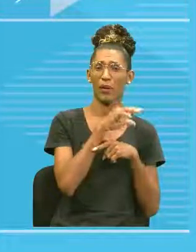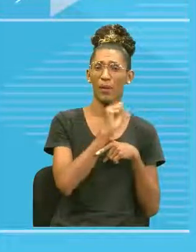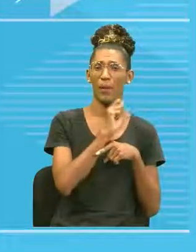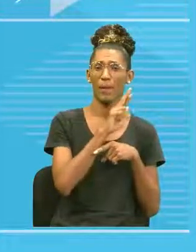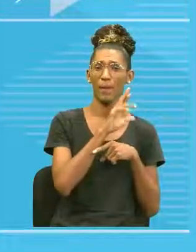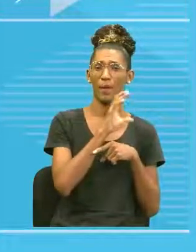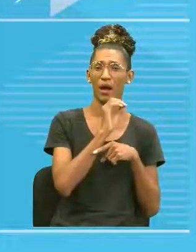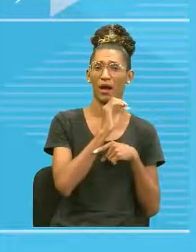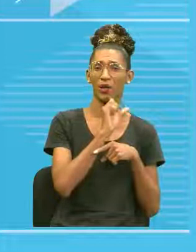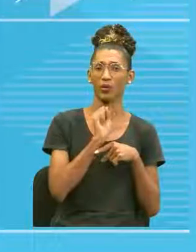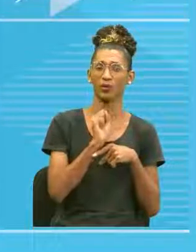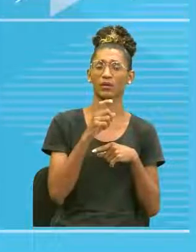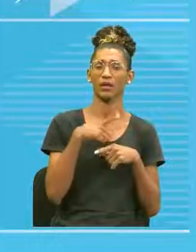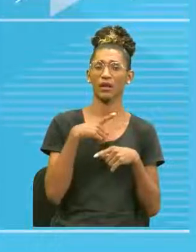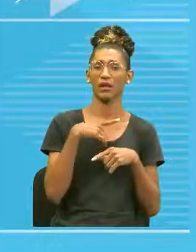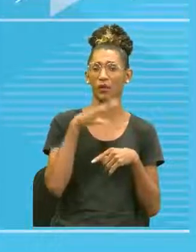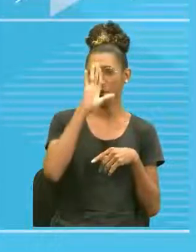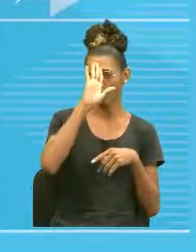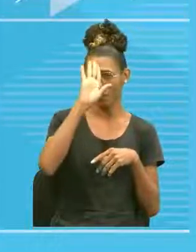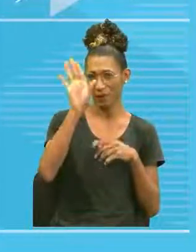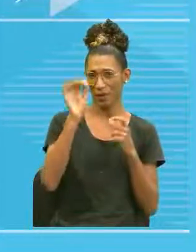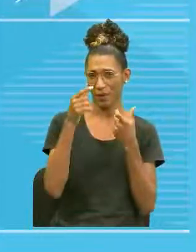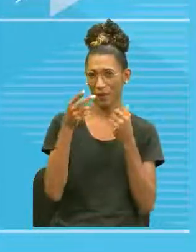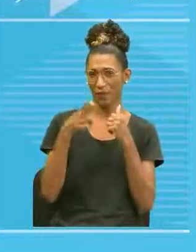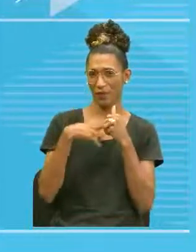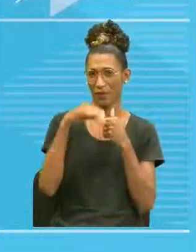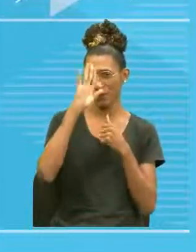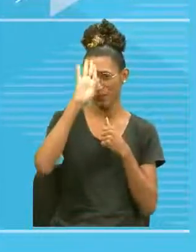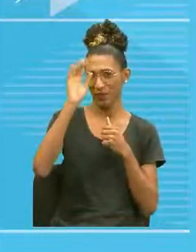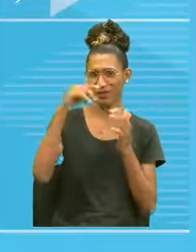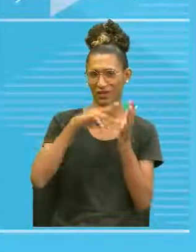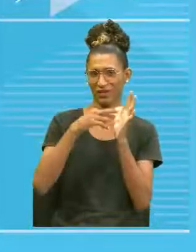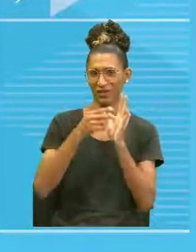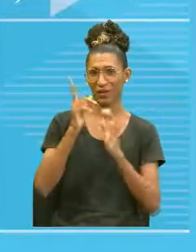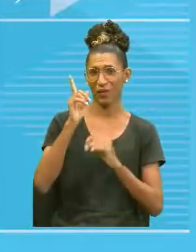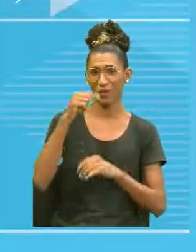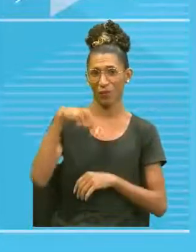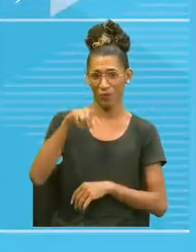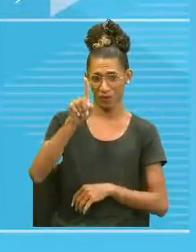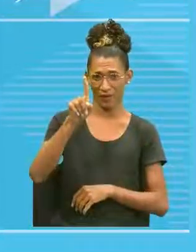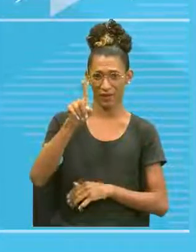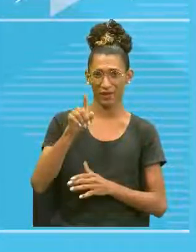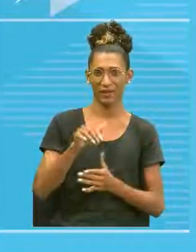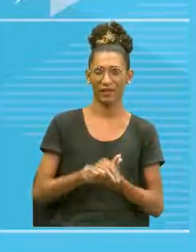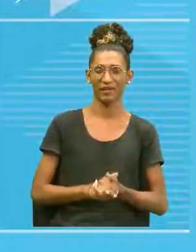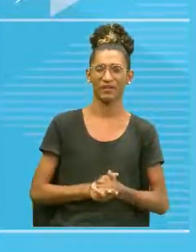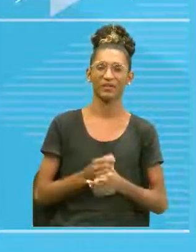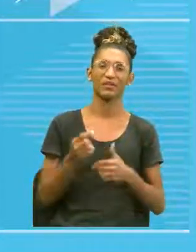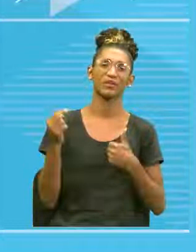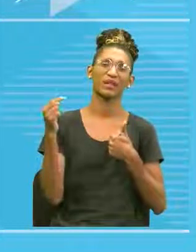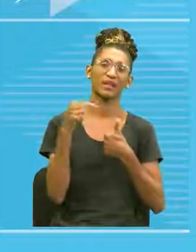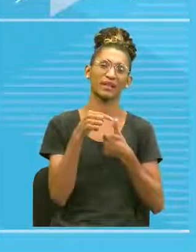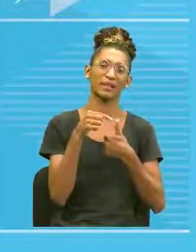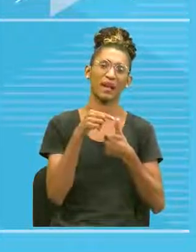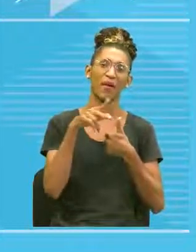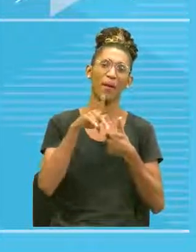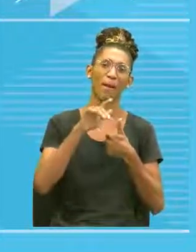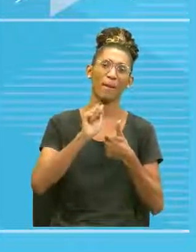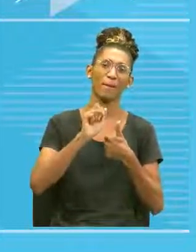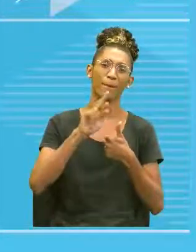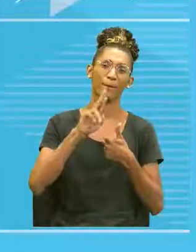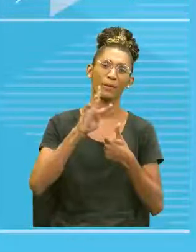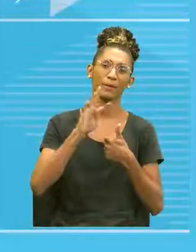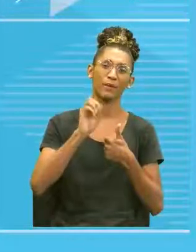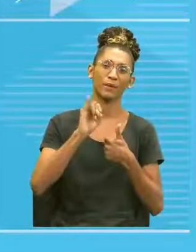principal que o verbo Hiro o particípio seria tá aqui na primeira frase né É o